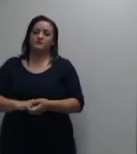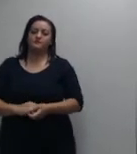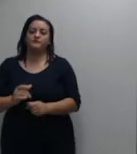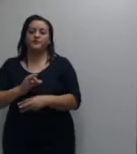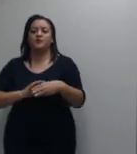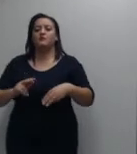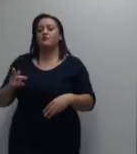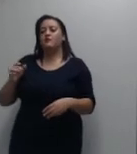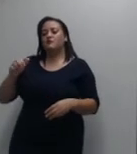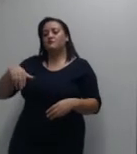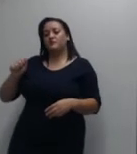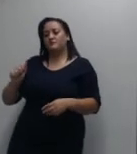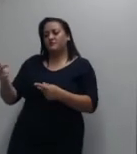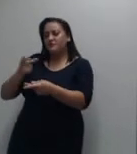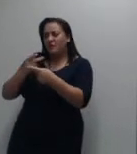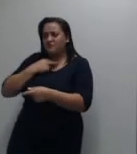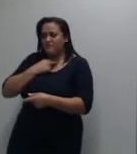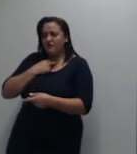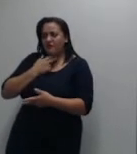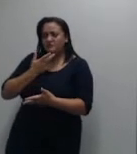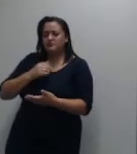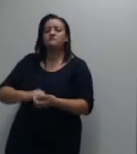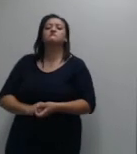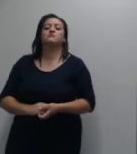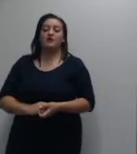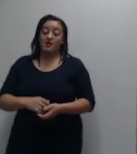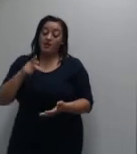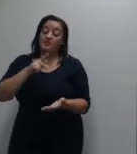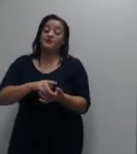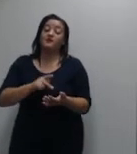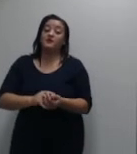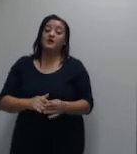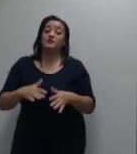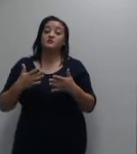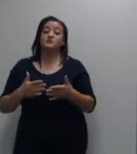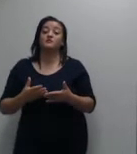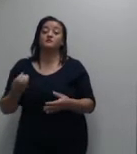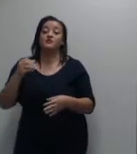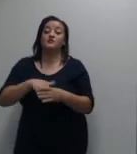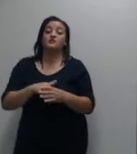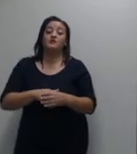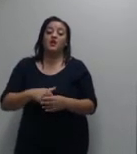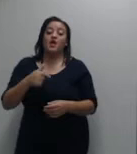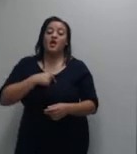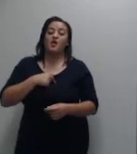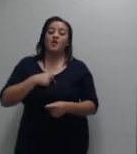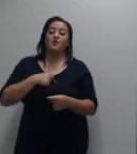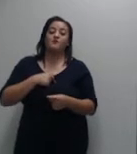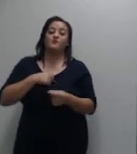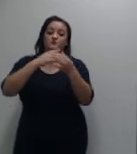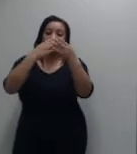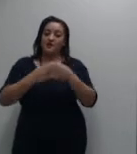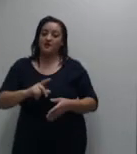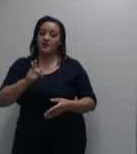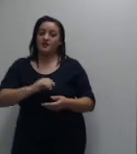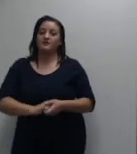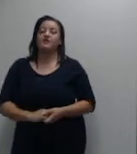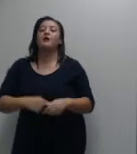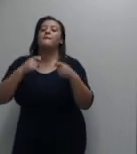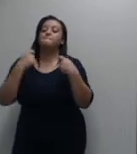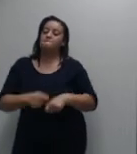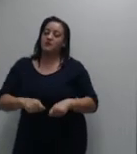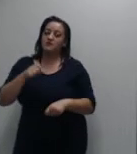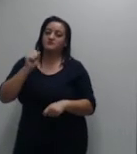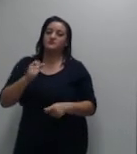console você tá dizendo que não pode vir na verdade quando eu tinha colocado botei não era pode evidentemente e